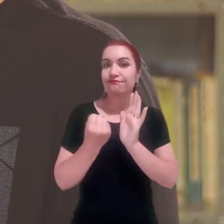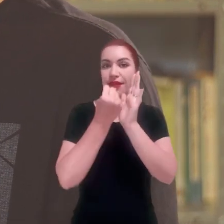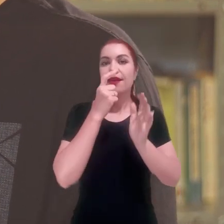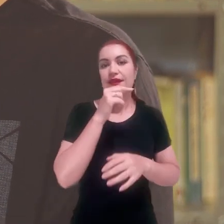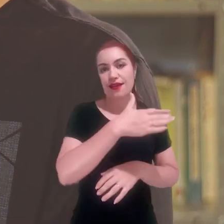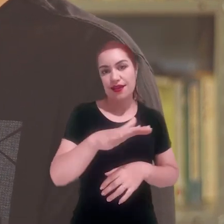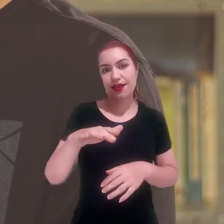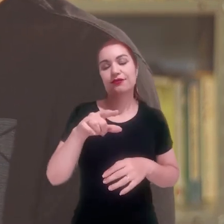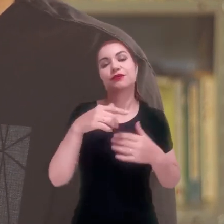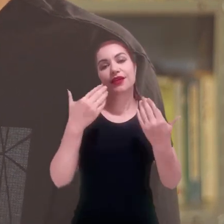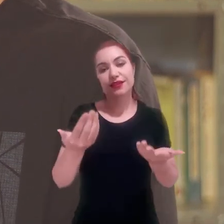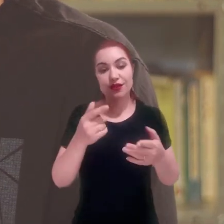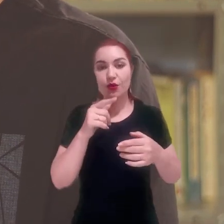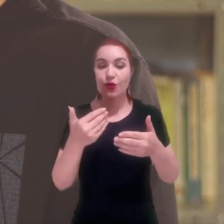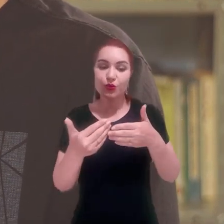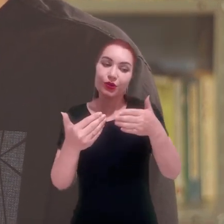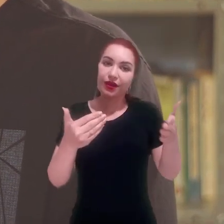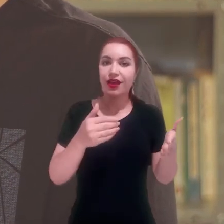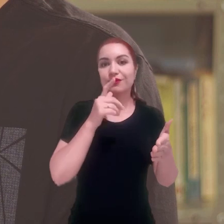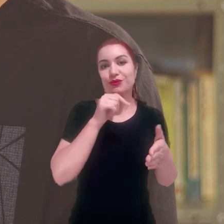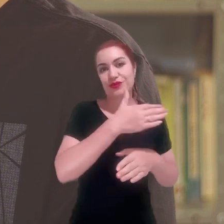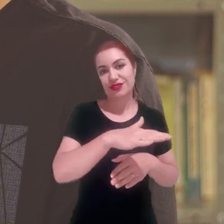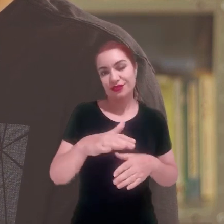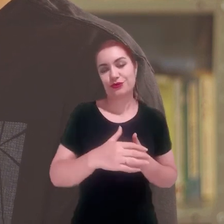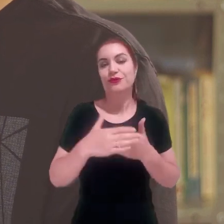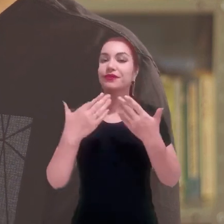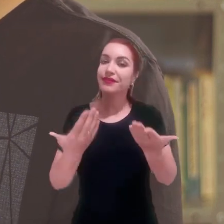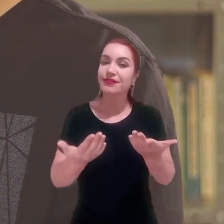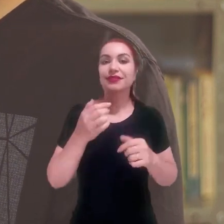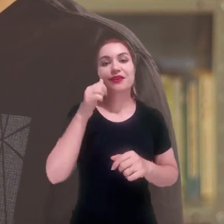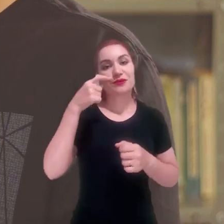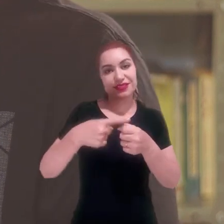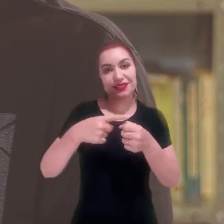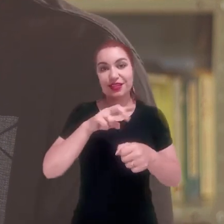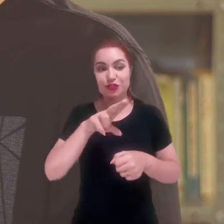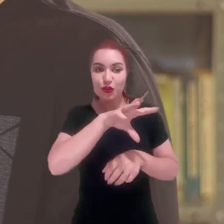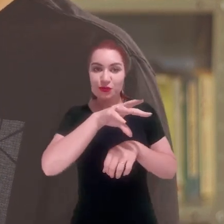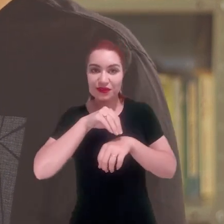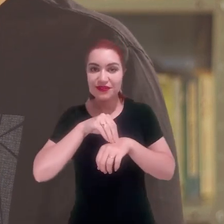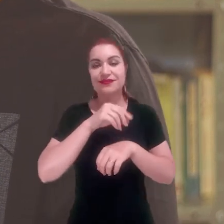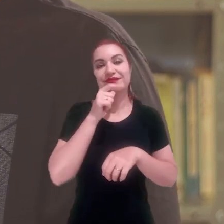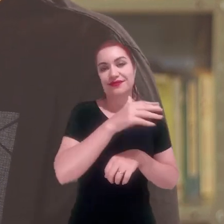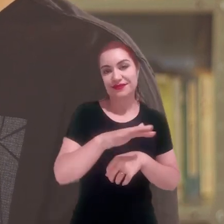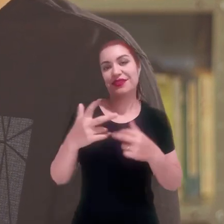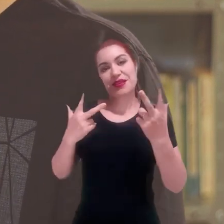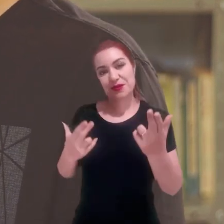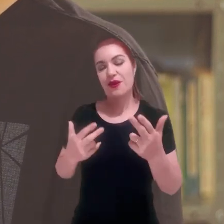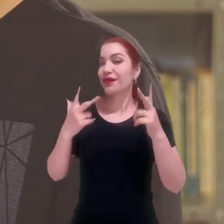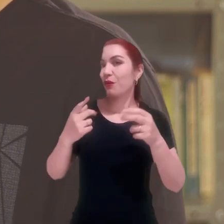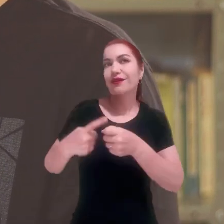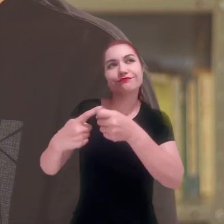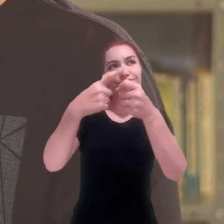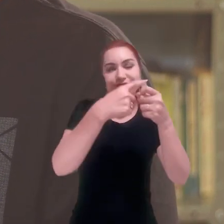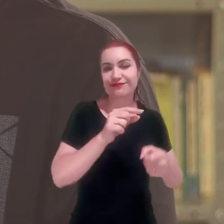rio. E ela surge do lado do Rio São Cepé. Então, o que acontece? A cidade ganha o nome do rio, assim como tantas cidades também pelo nosso